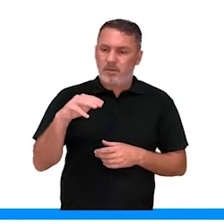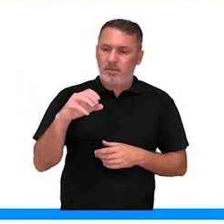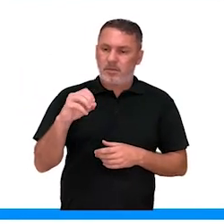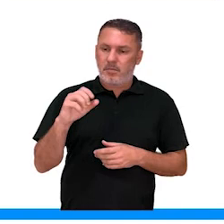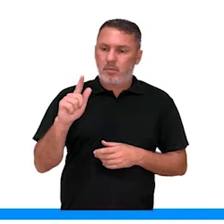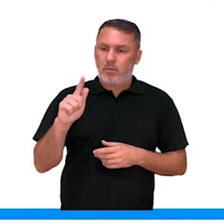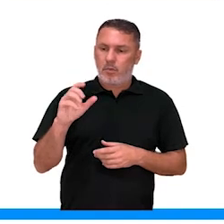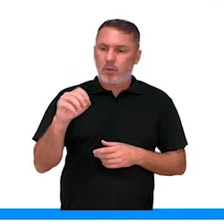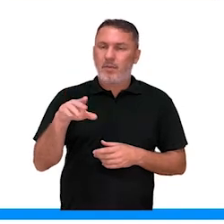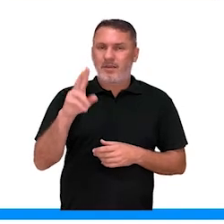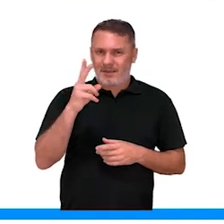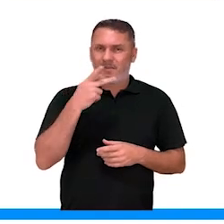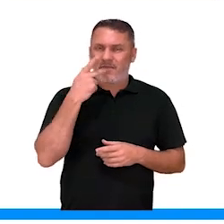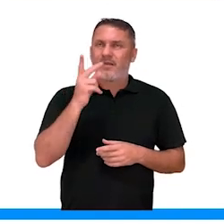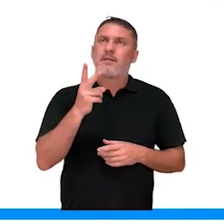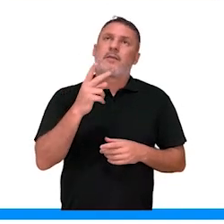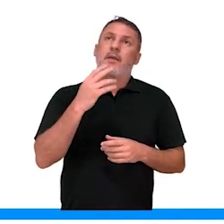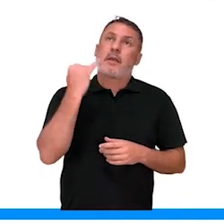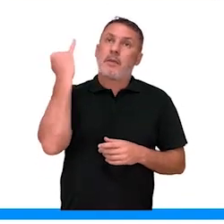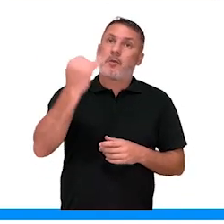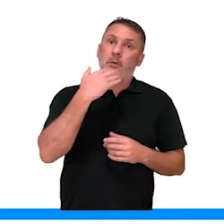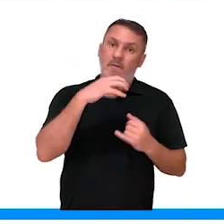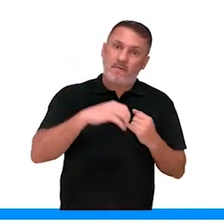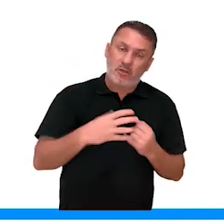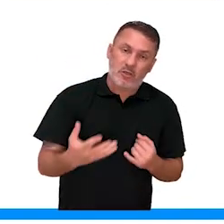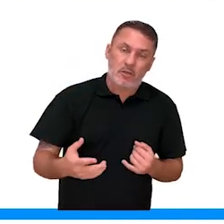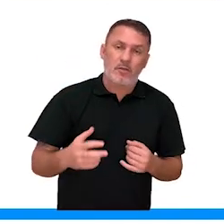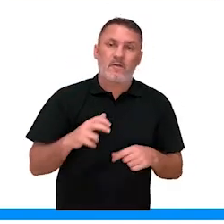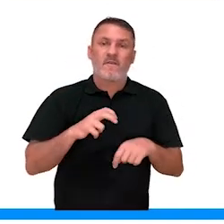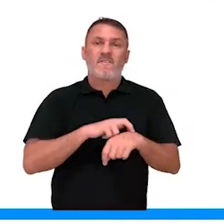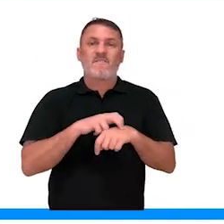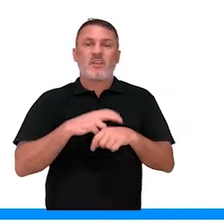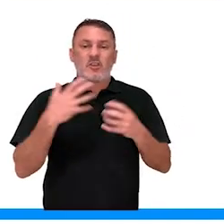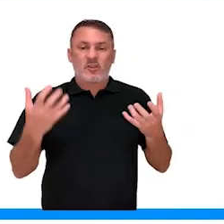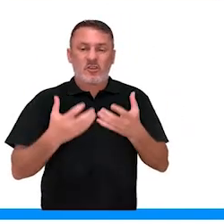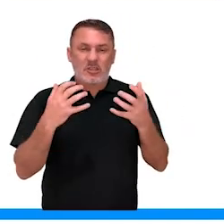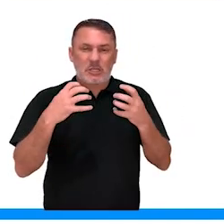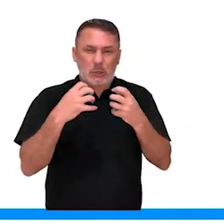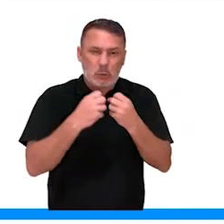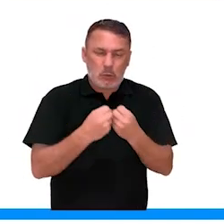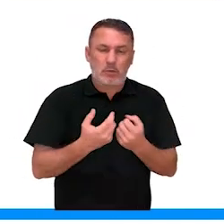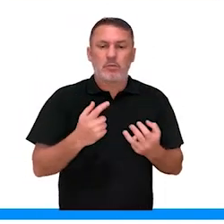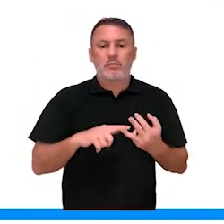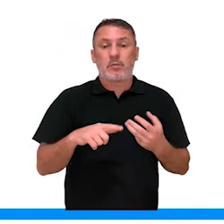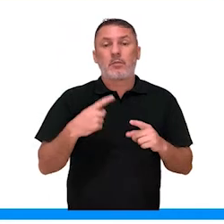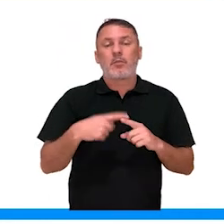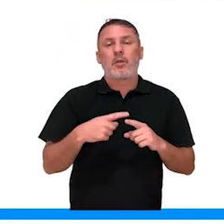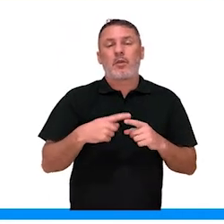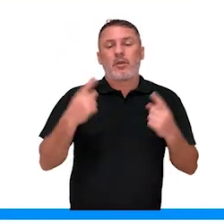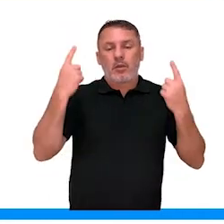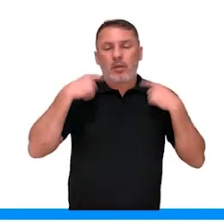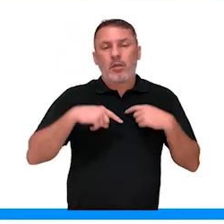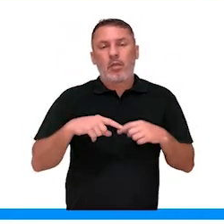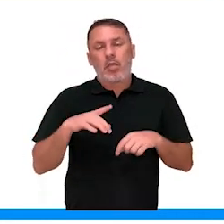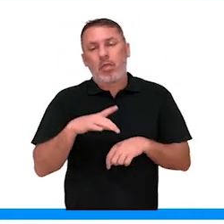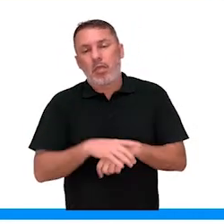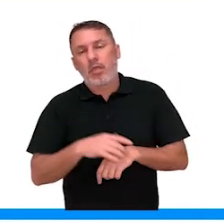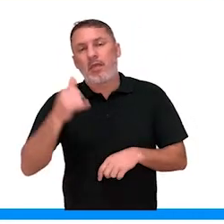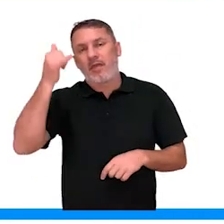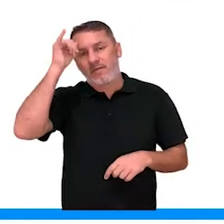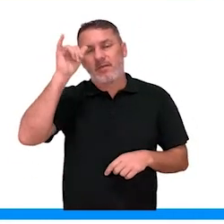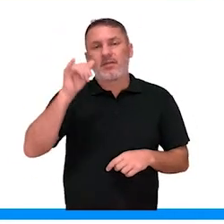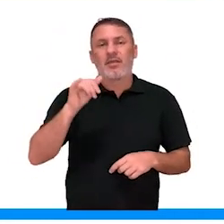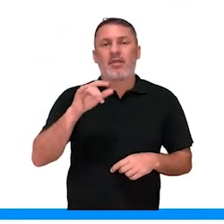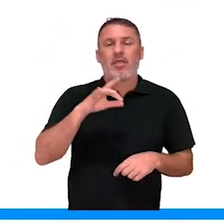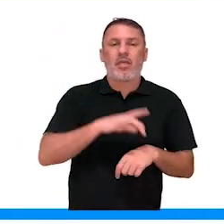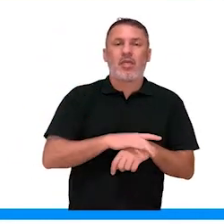ouvido falar da importância de comer feijão, vegetais verdes escuros. Por quê? Para não ter anemia, né?